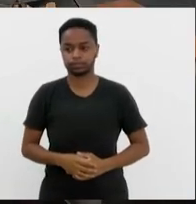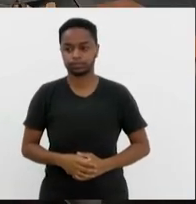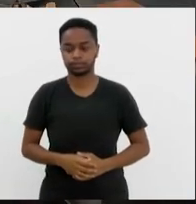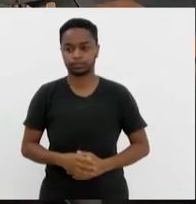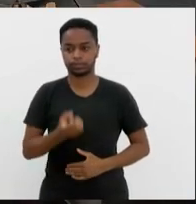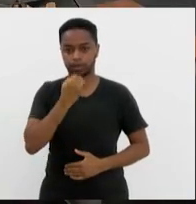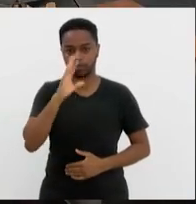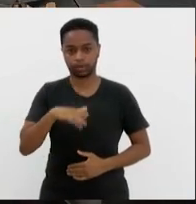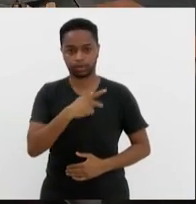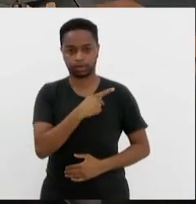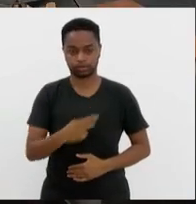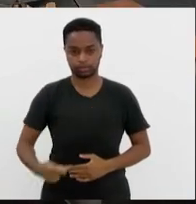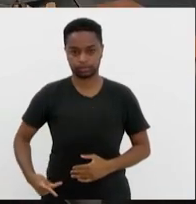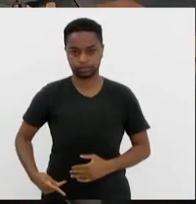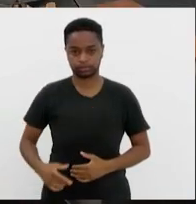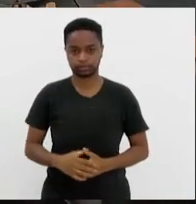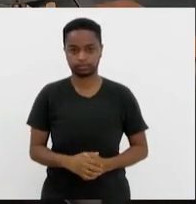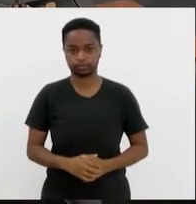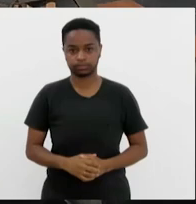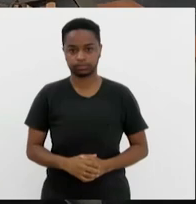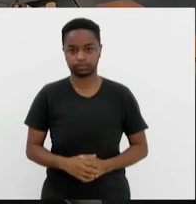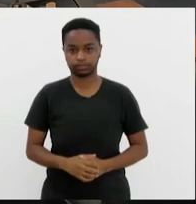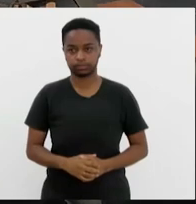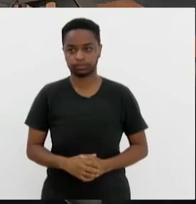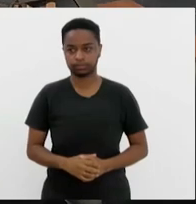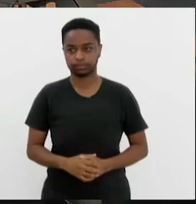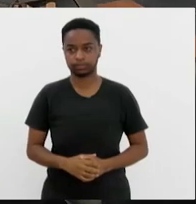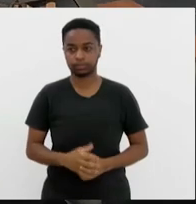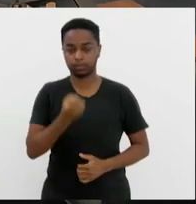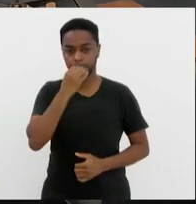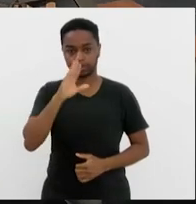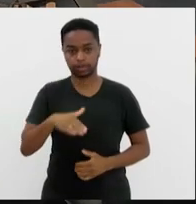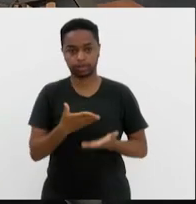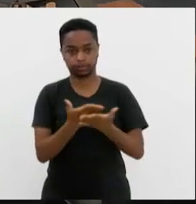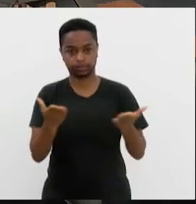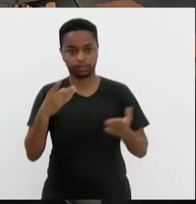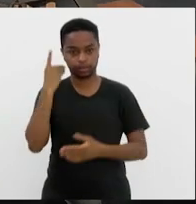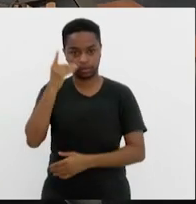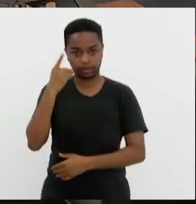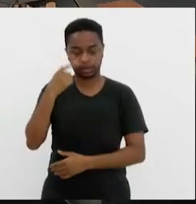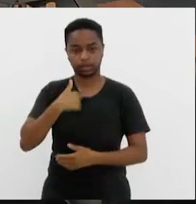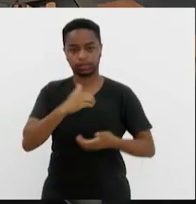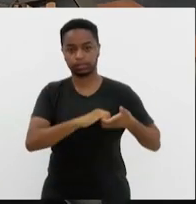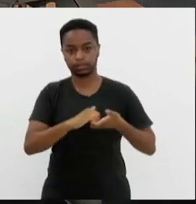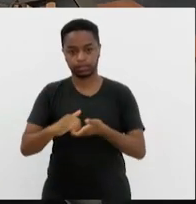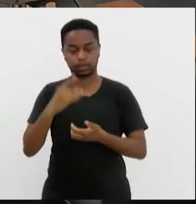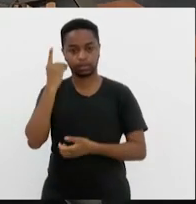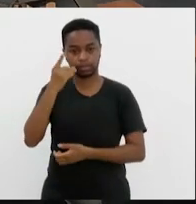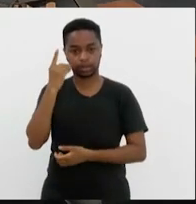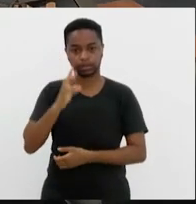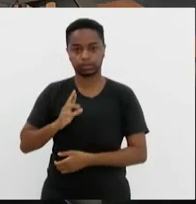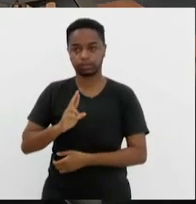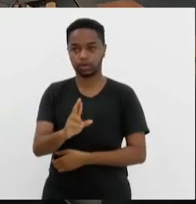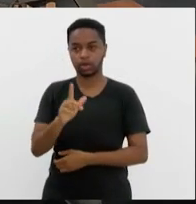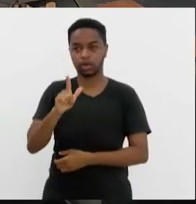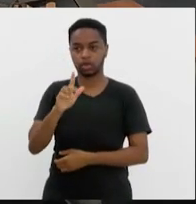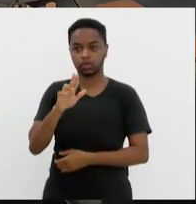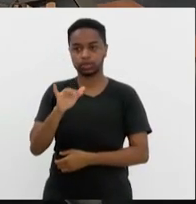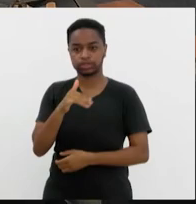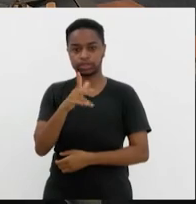Boa tarde, senhor presidente. Boa tarde, nobres deputados. Saudar aqui os deputados em nome da Lucinha, nossa